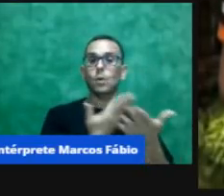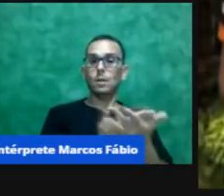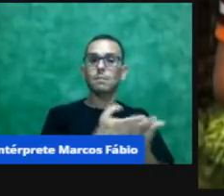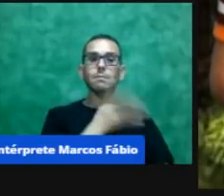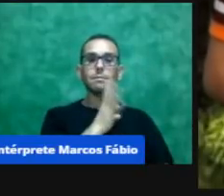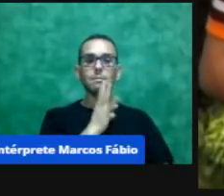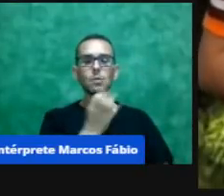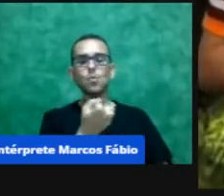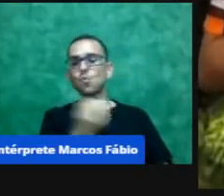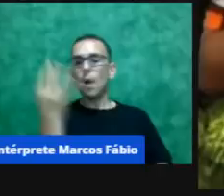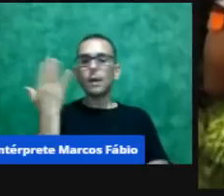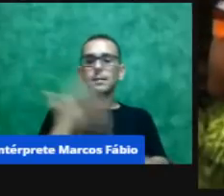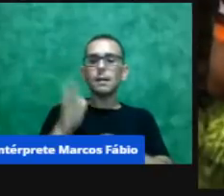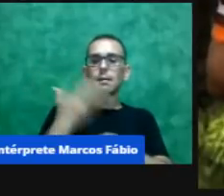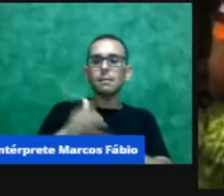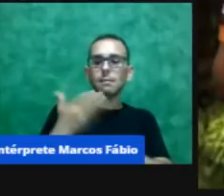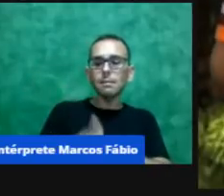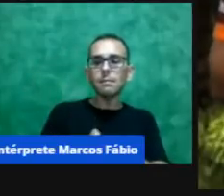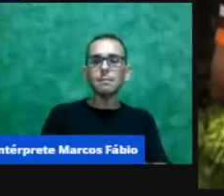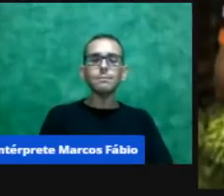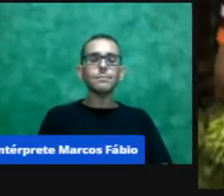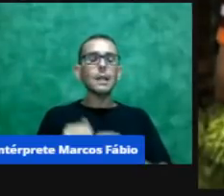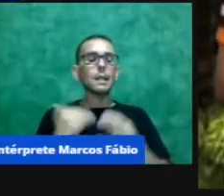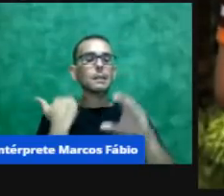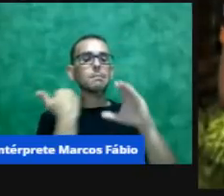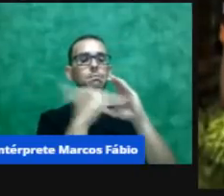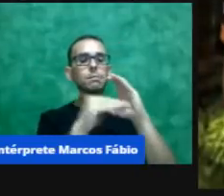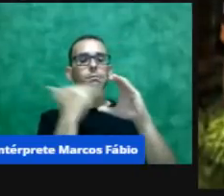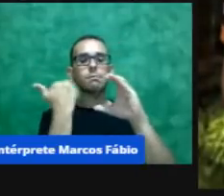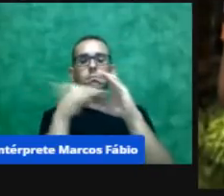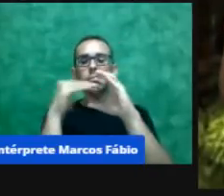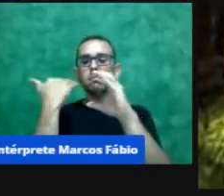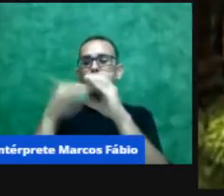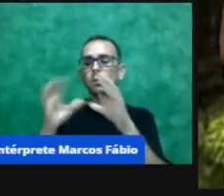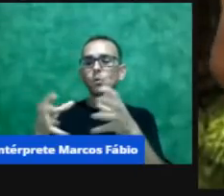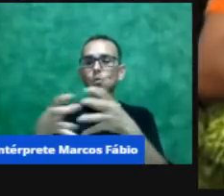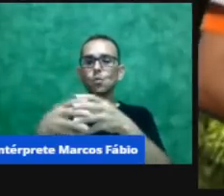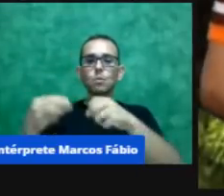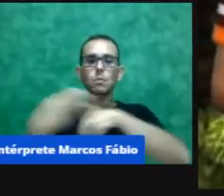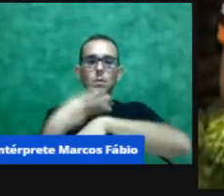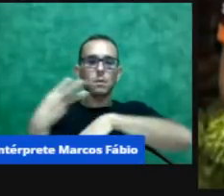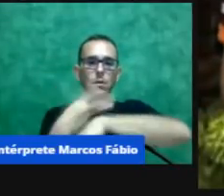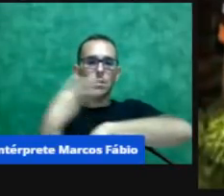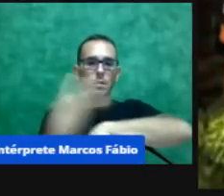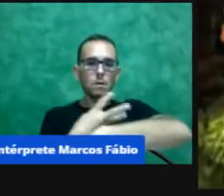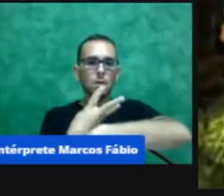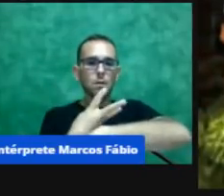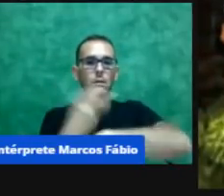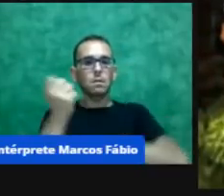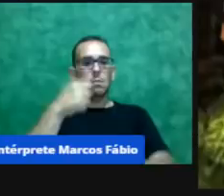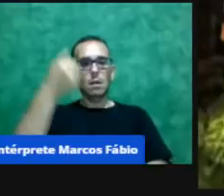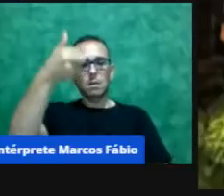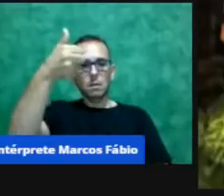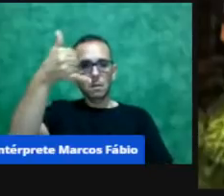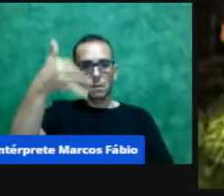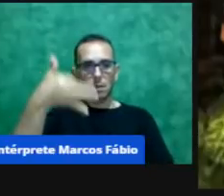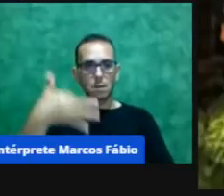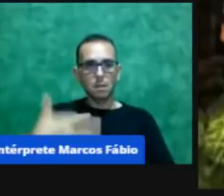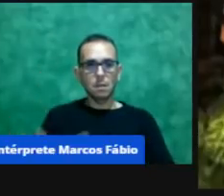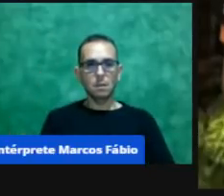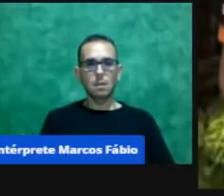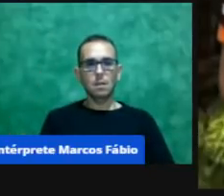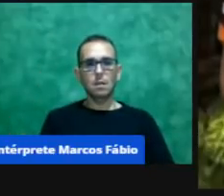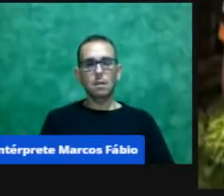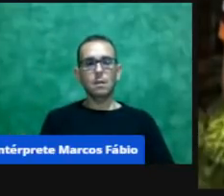as habilidades, a postagem que eu irei fazer no grupo de WhatsApp, eu também faço essa descrição como